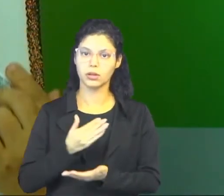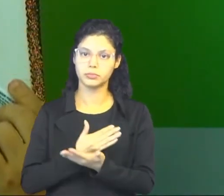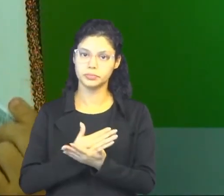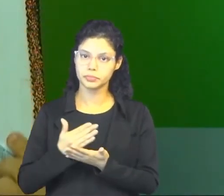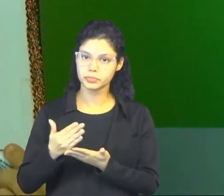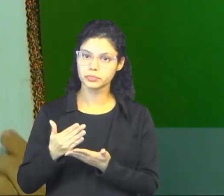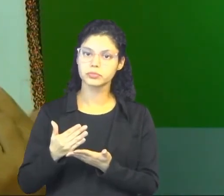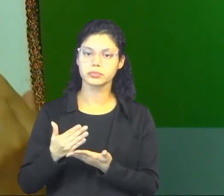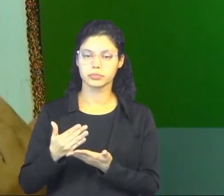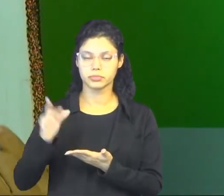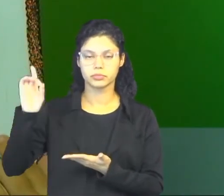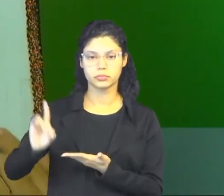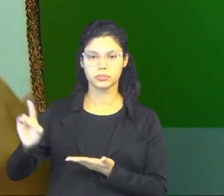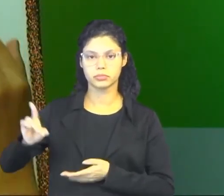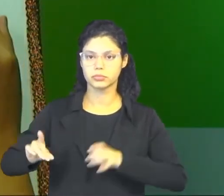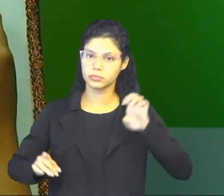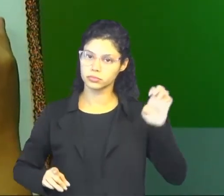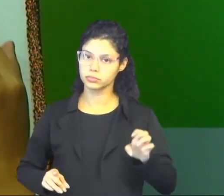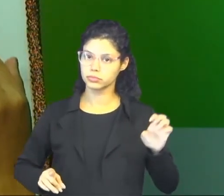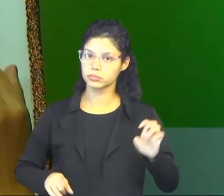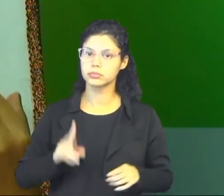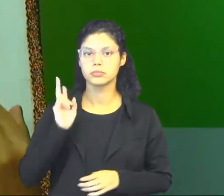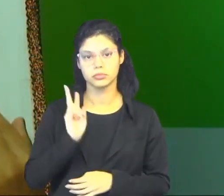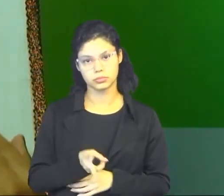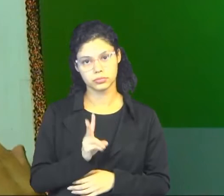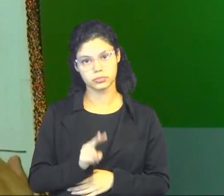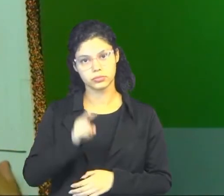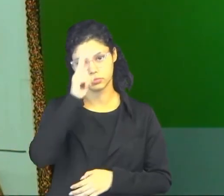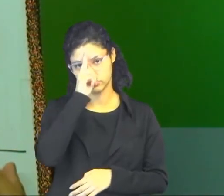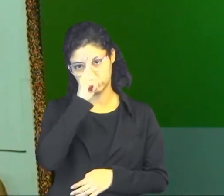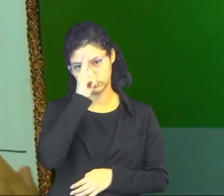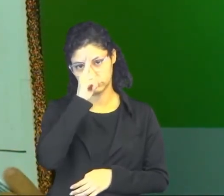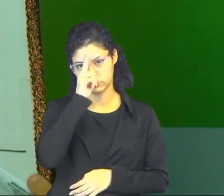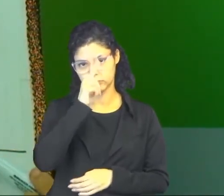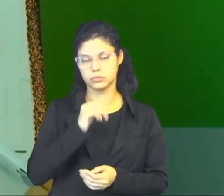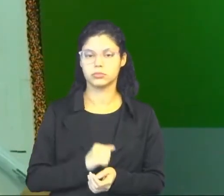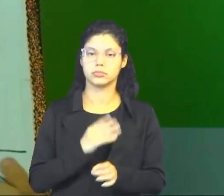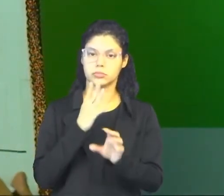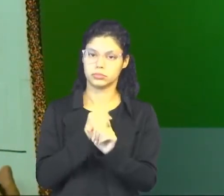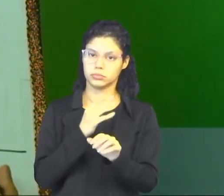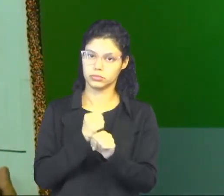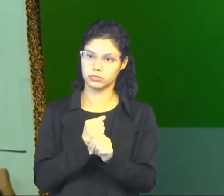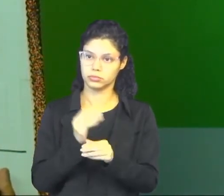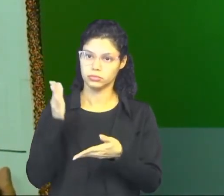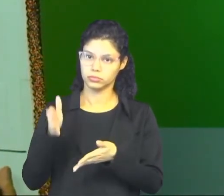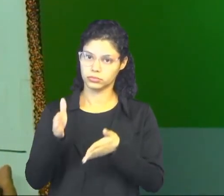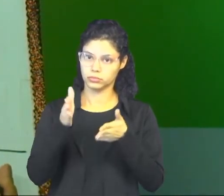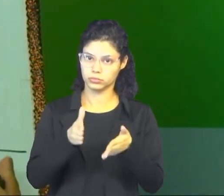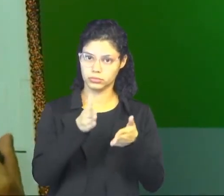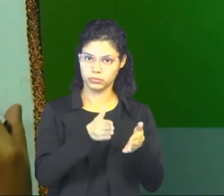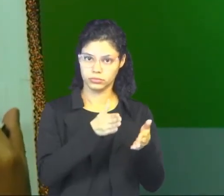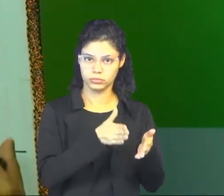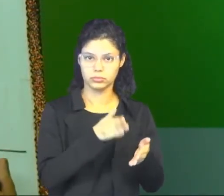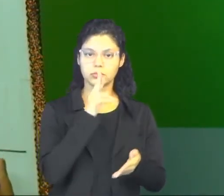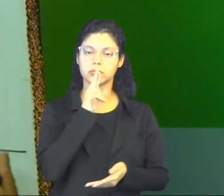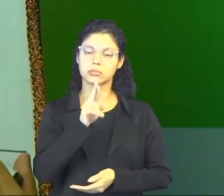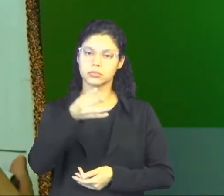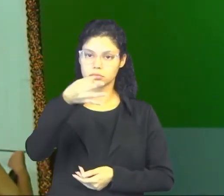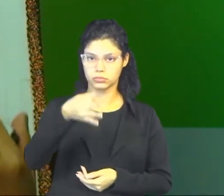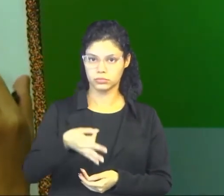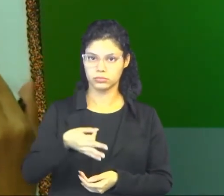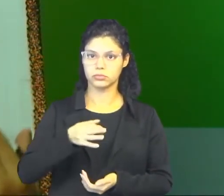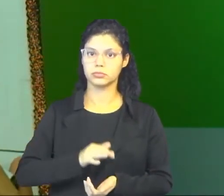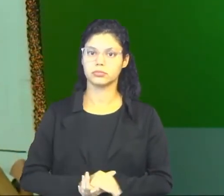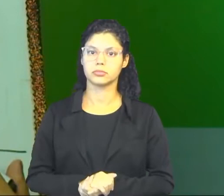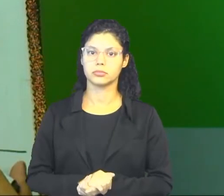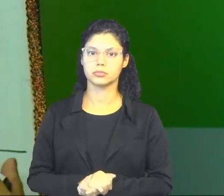depois dezenas, e lembrando de levar e somar com as demais antes de você registrar o cálculo aqui. Aí sim, eu posso registrar